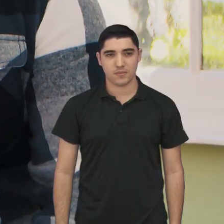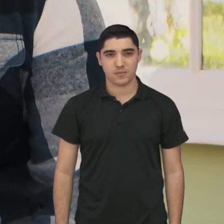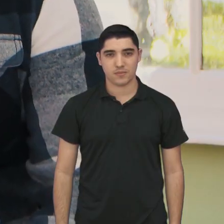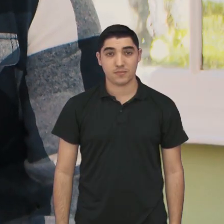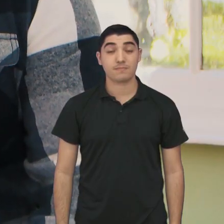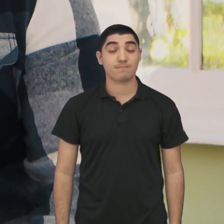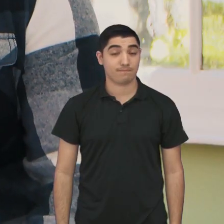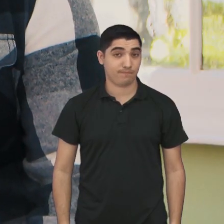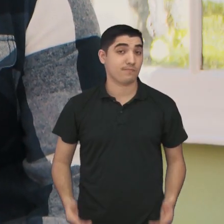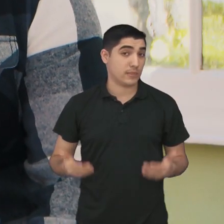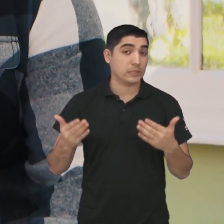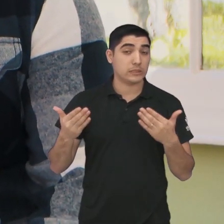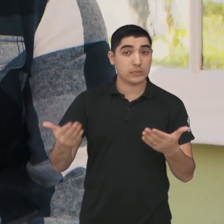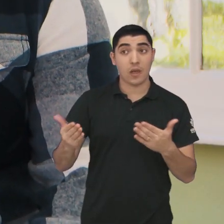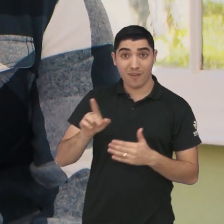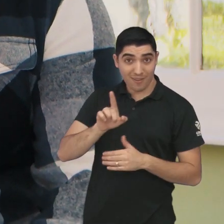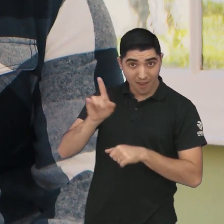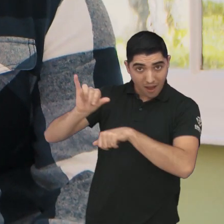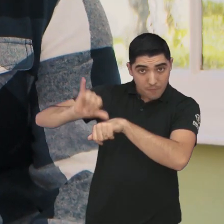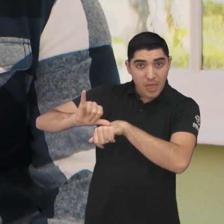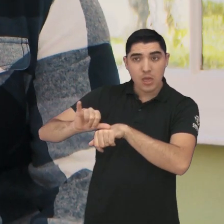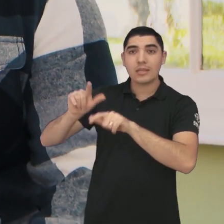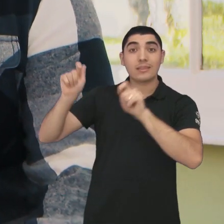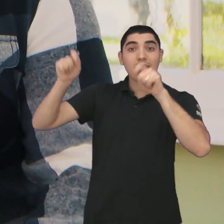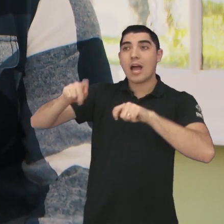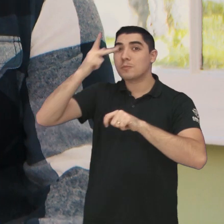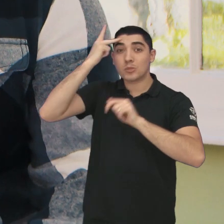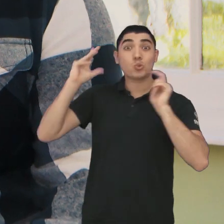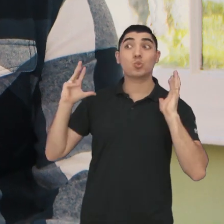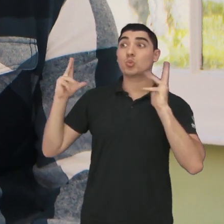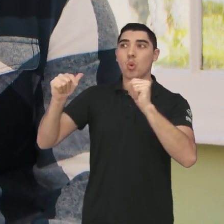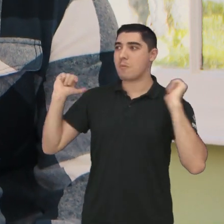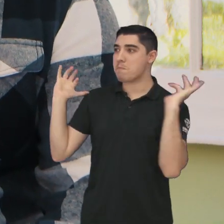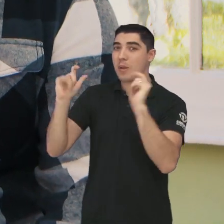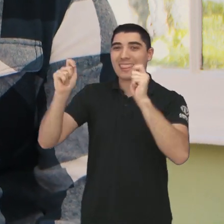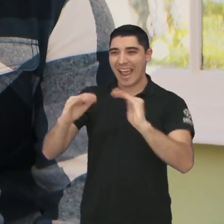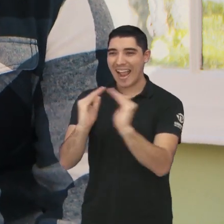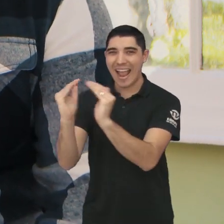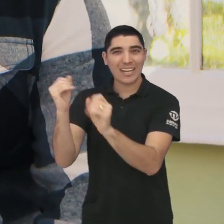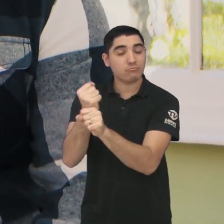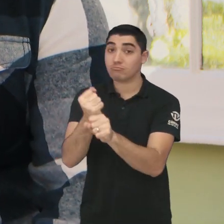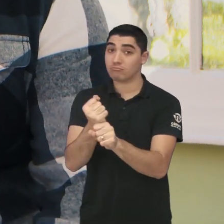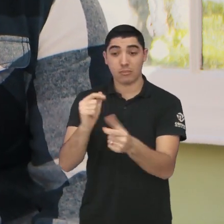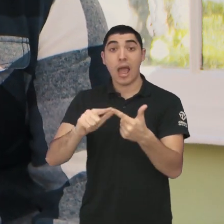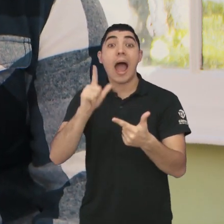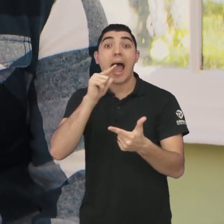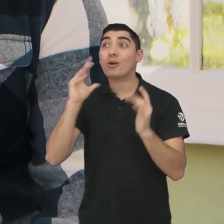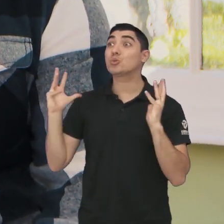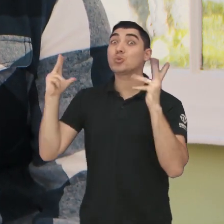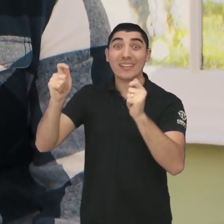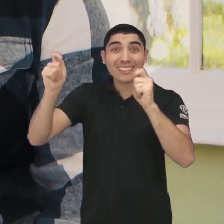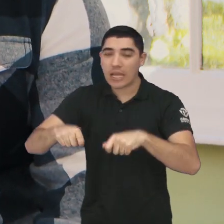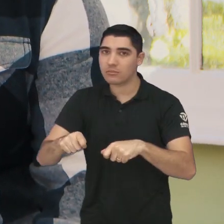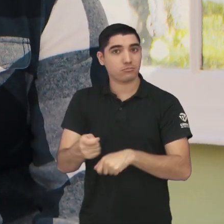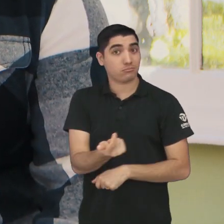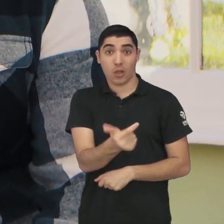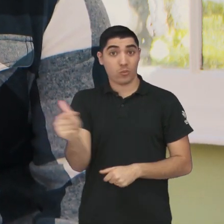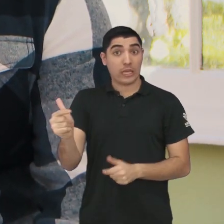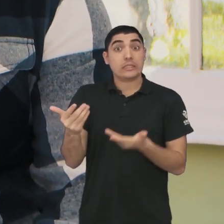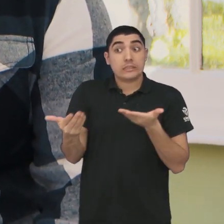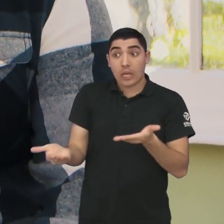Então não havia habitação para todo mundo, não havia água potável para todo mundo. E essa falta de habitação vai fazer com que as